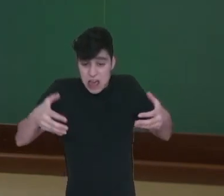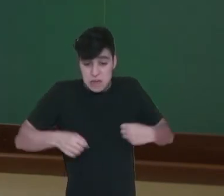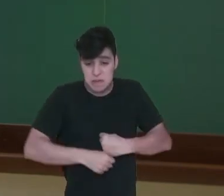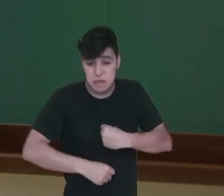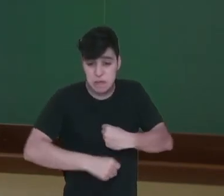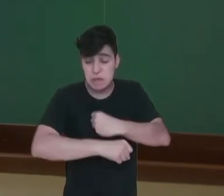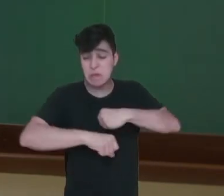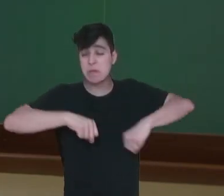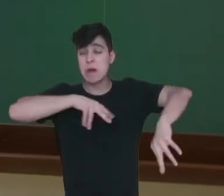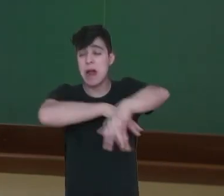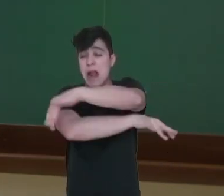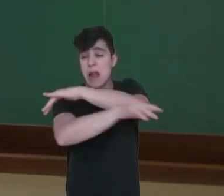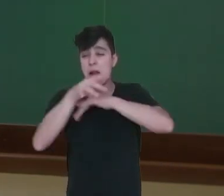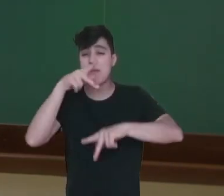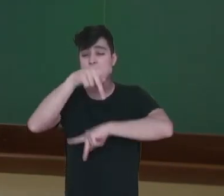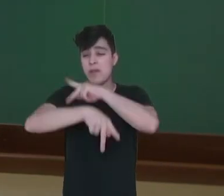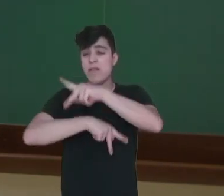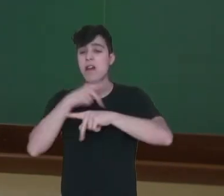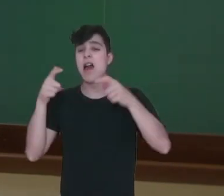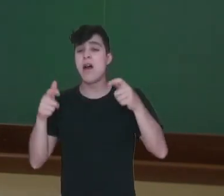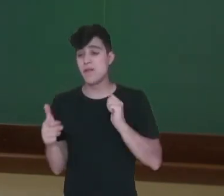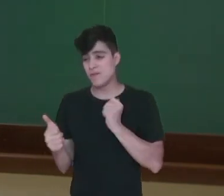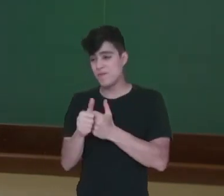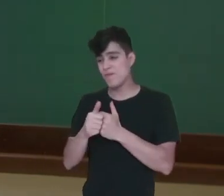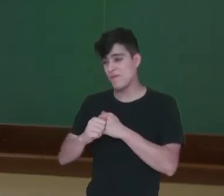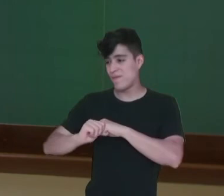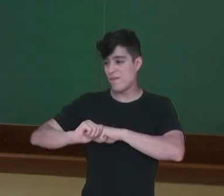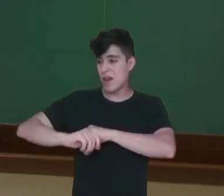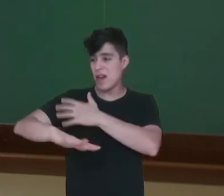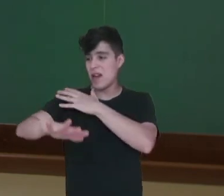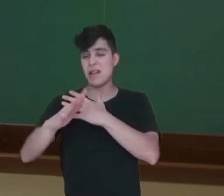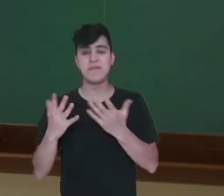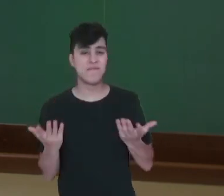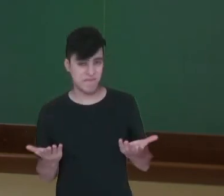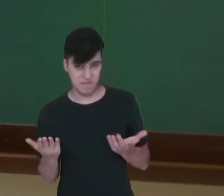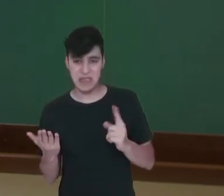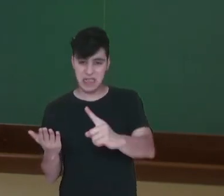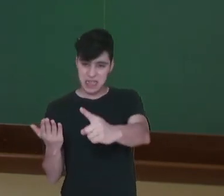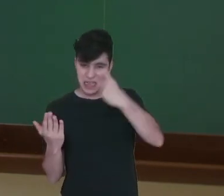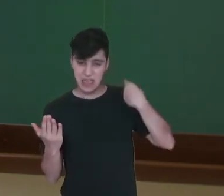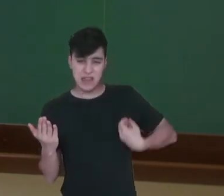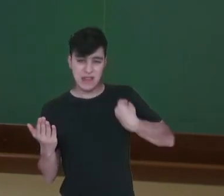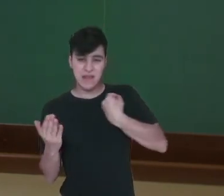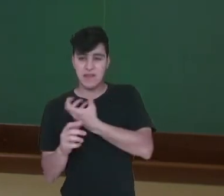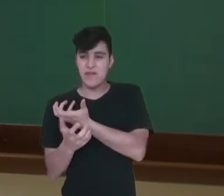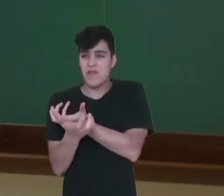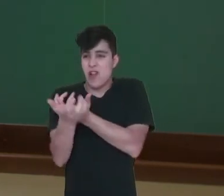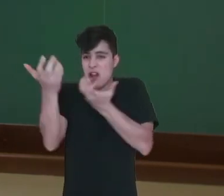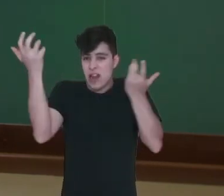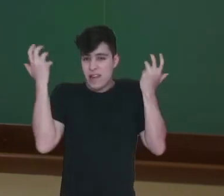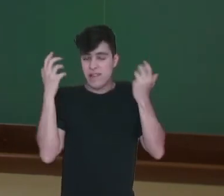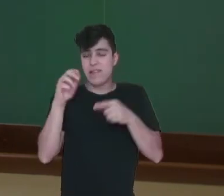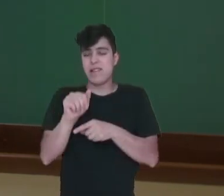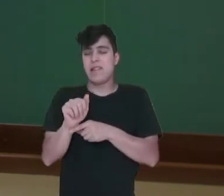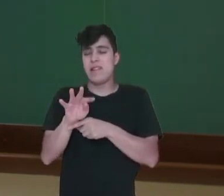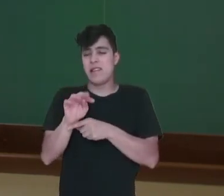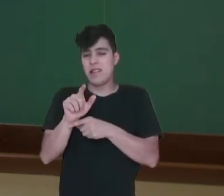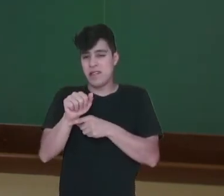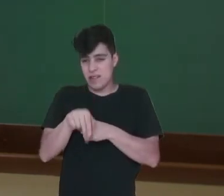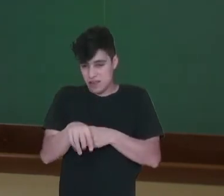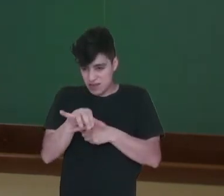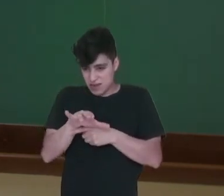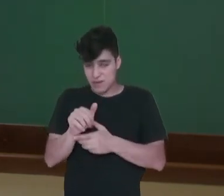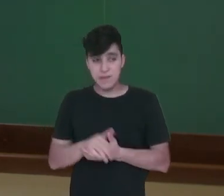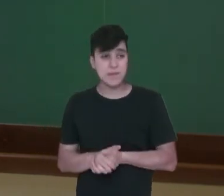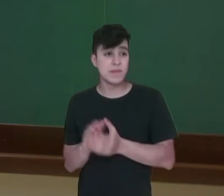de população no Brasil está na região costeira, exatamente onde a gente tinha a presença da floresta atlântica, né? E o estudo aponta